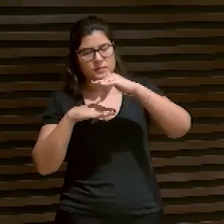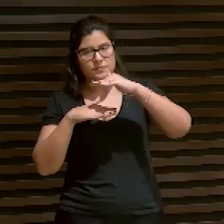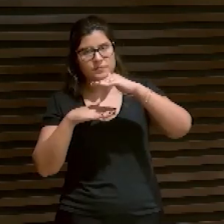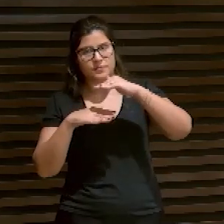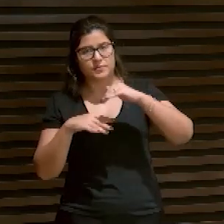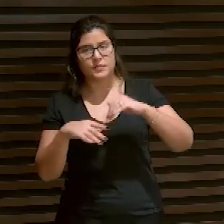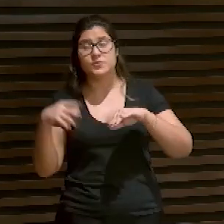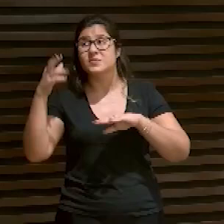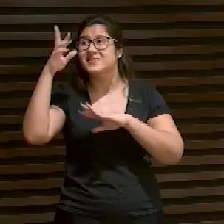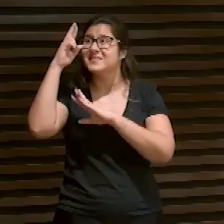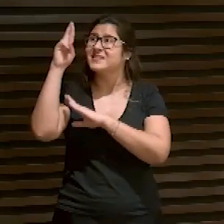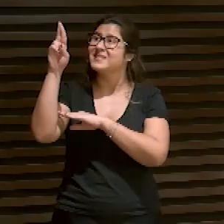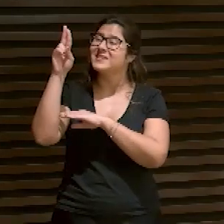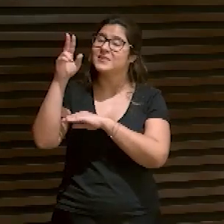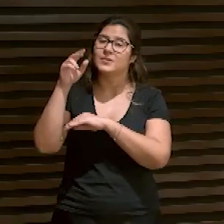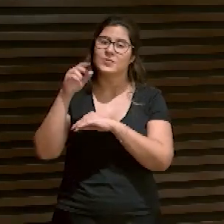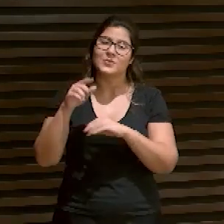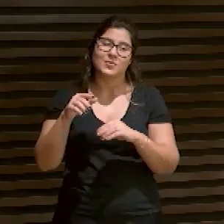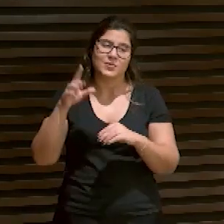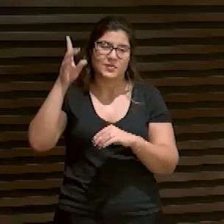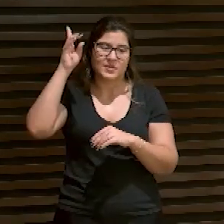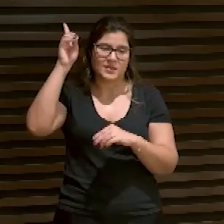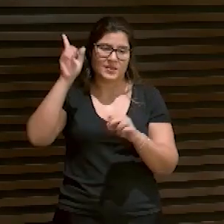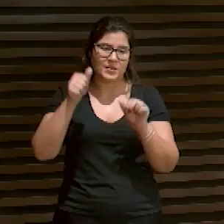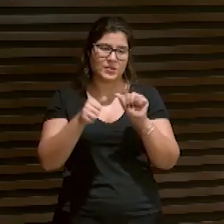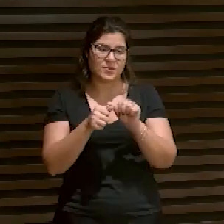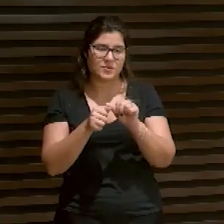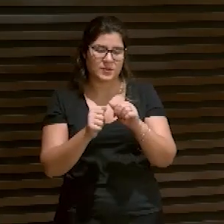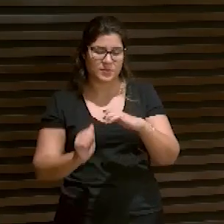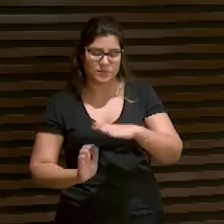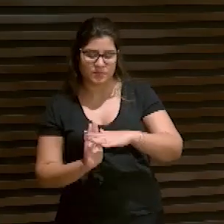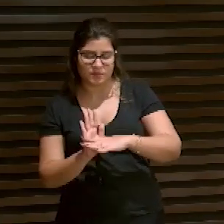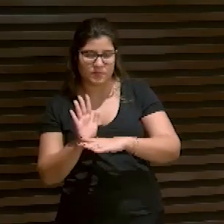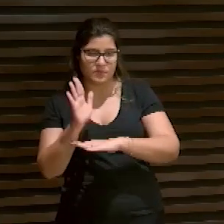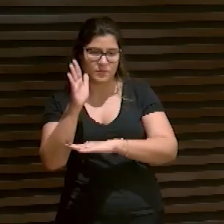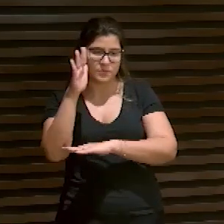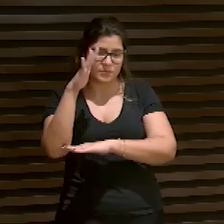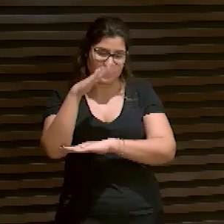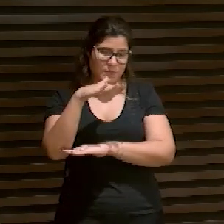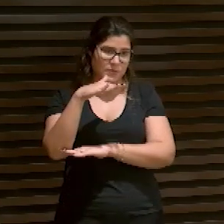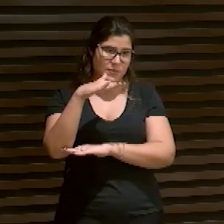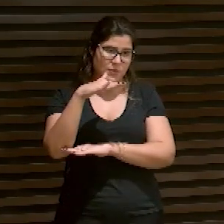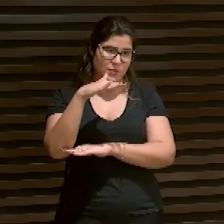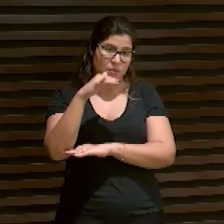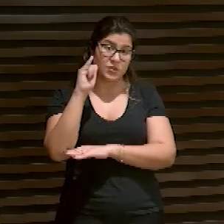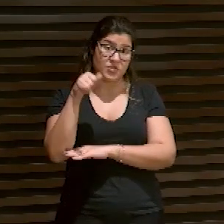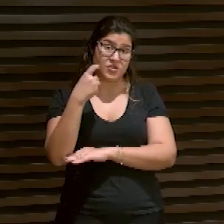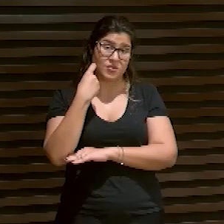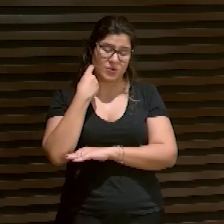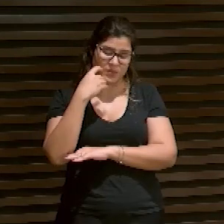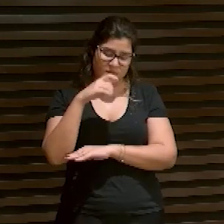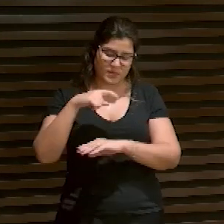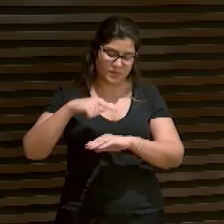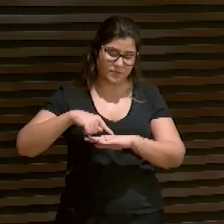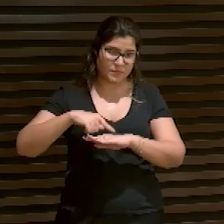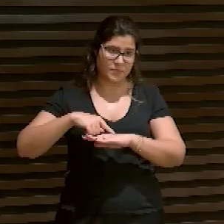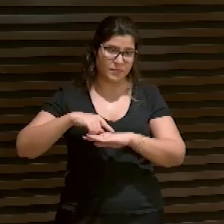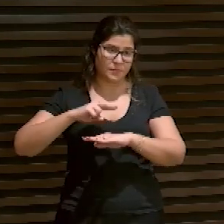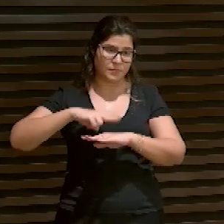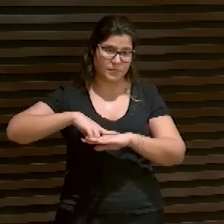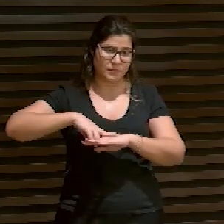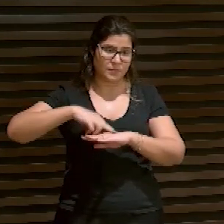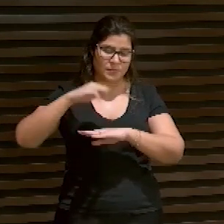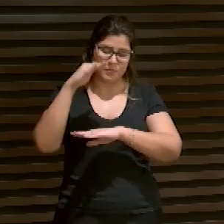o Senhor Deus nascer uma planta que subiu por cima de Jonas para que fizesse sombra sobre a sua cabeça, a fim de o